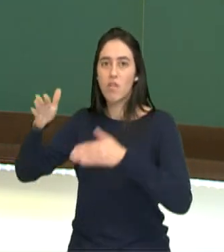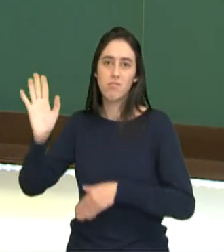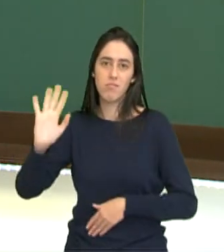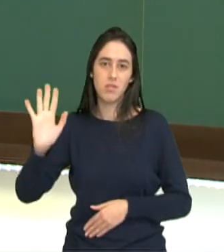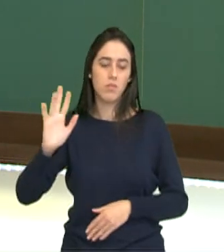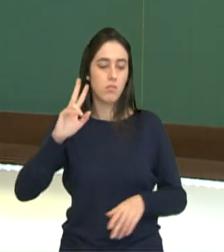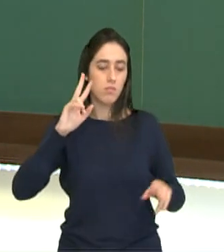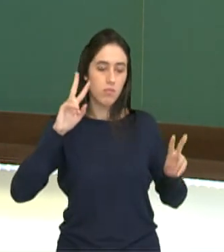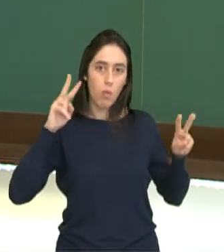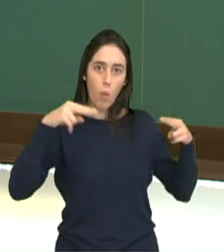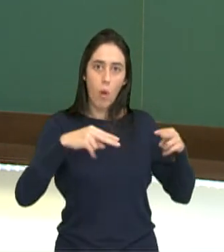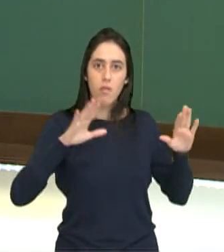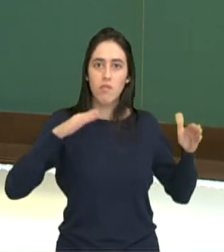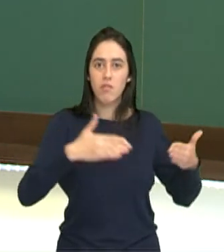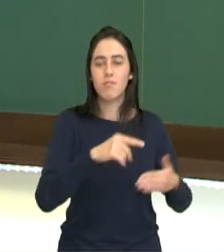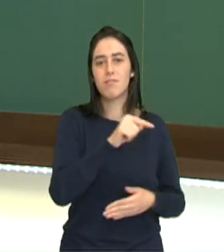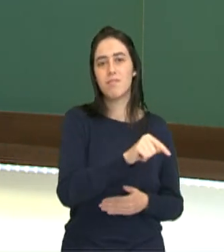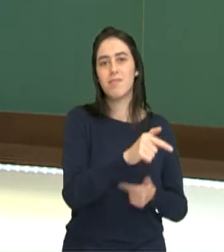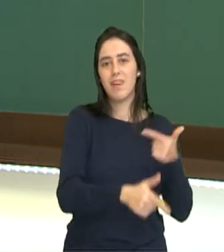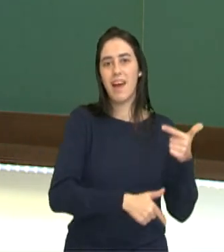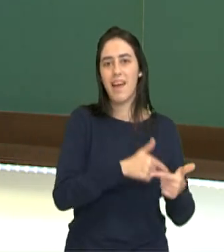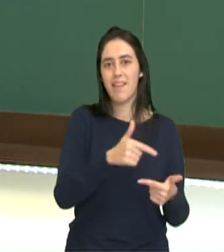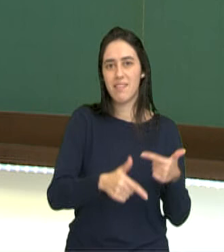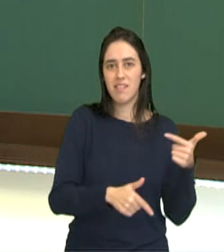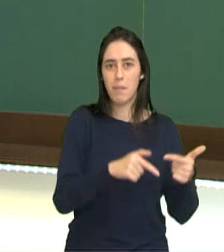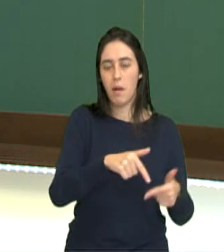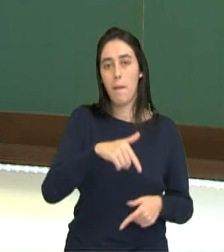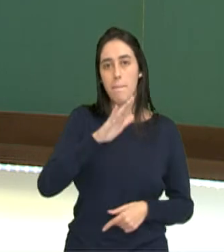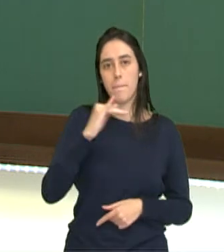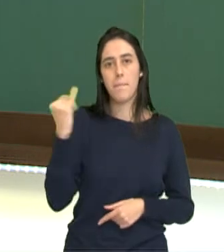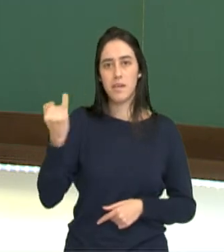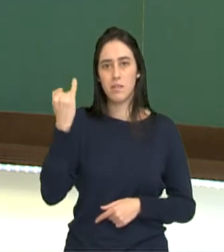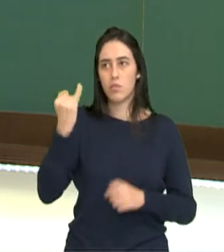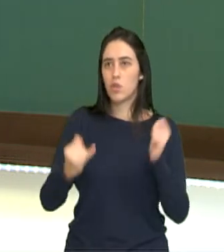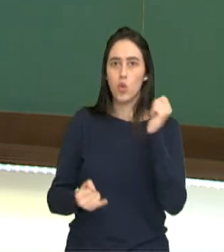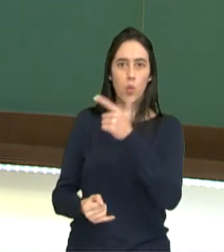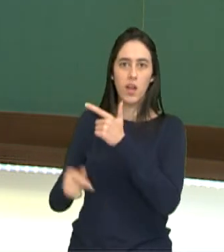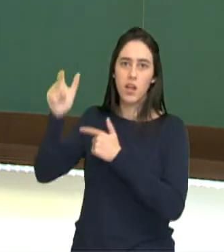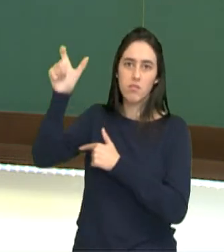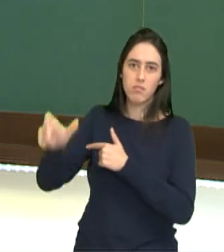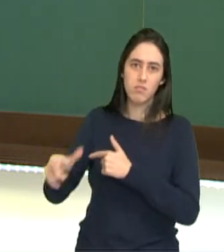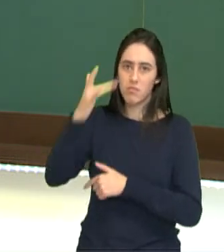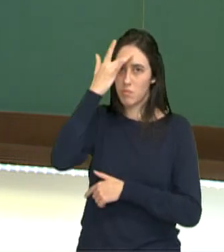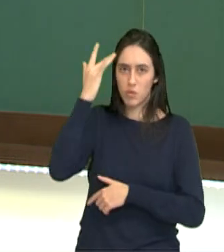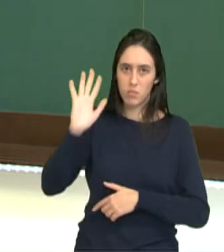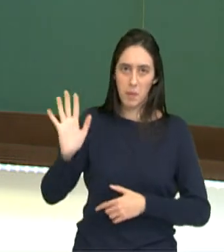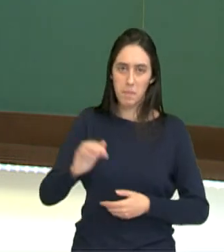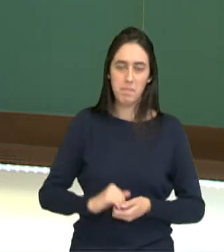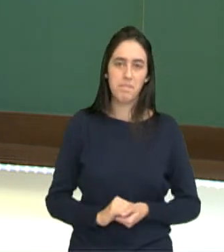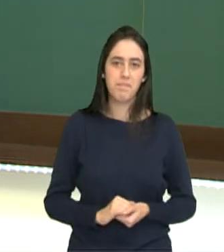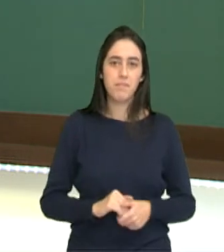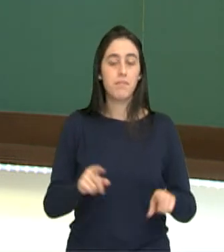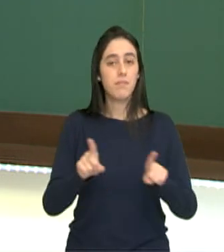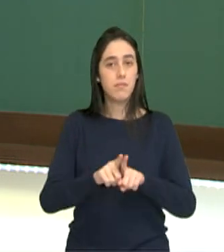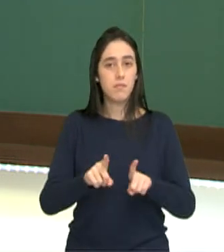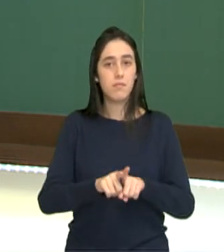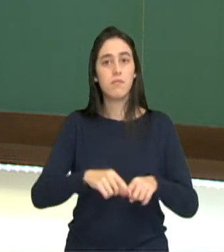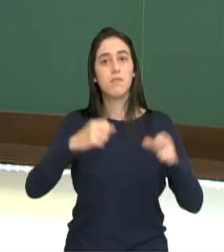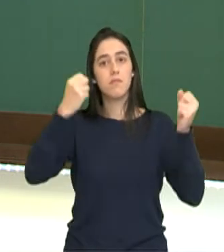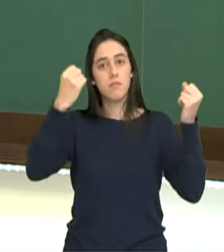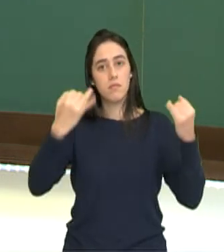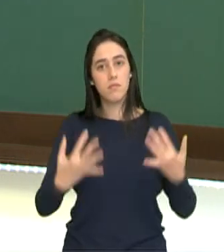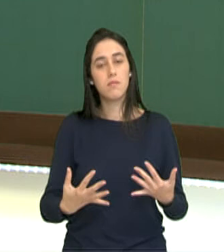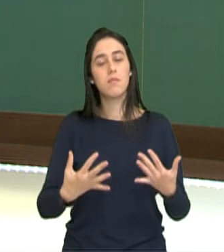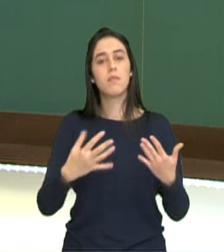no trabalho, que é mais importante naquele instante ali que está se falando, do que o artista que o fez, né? E também desenvolvemos aí